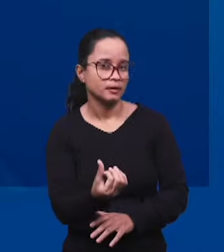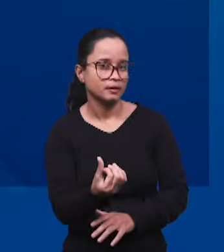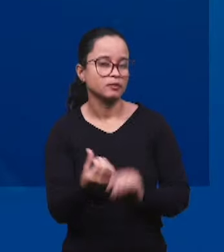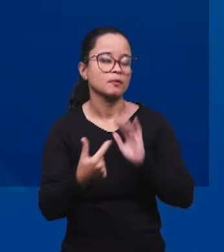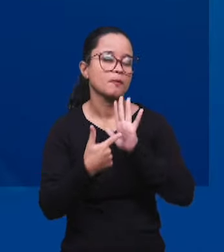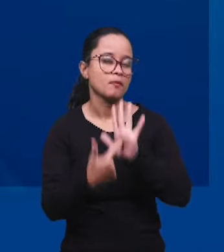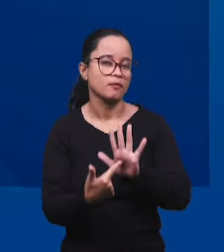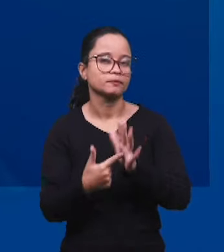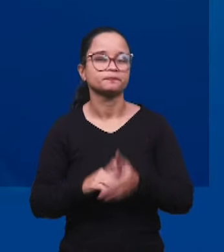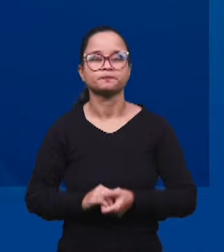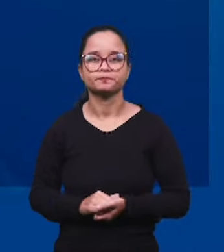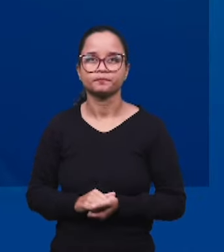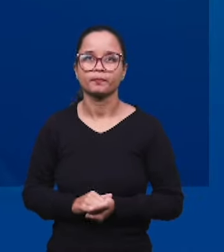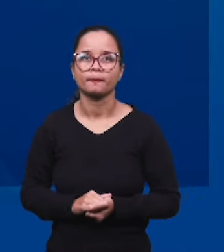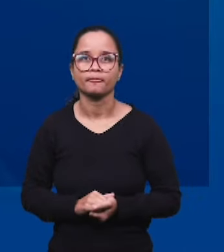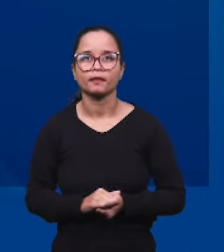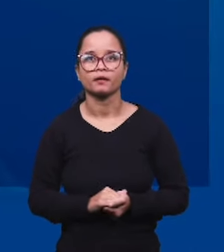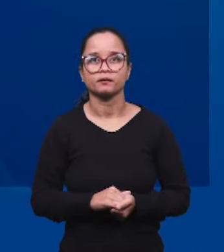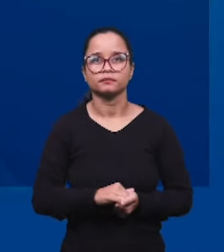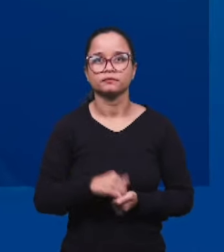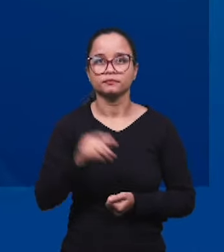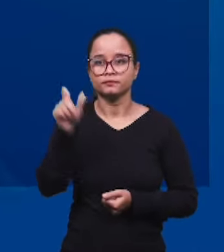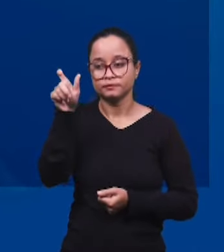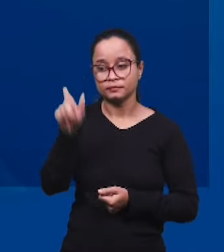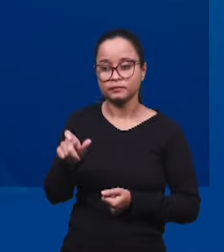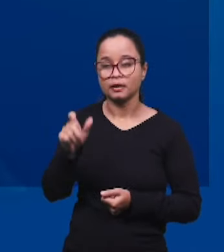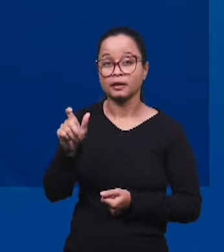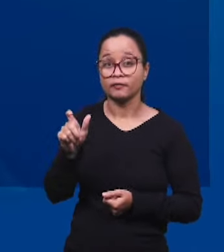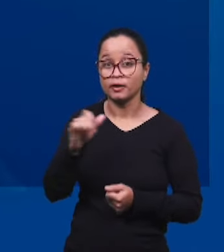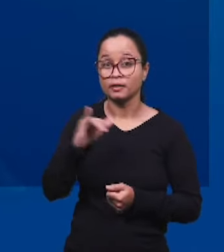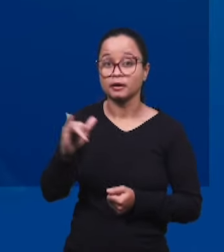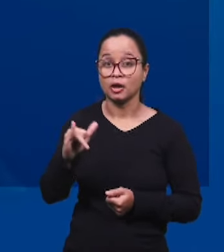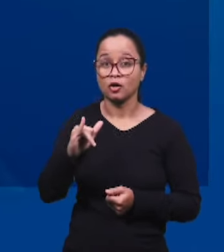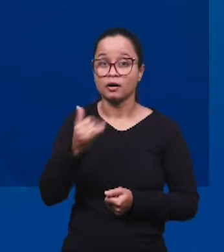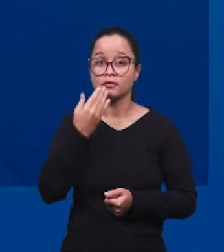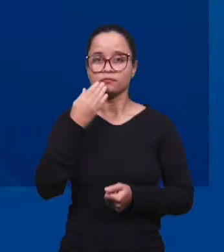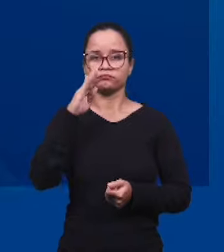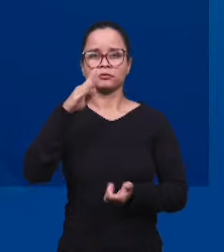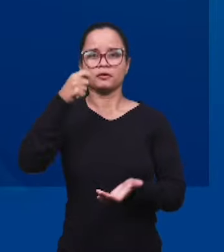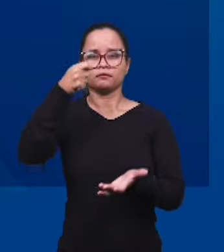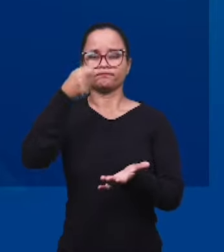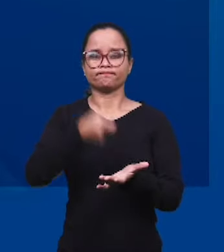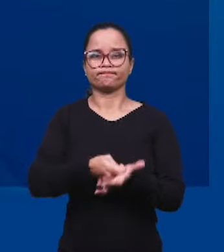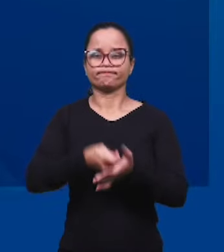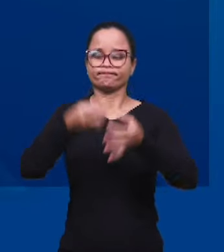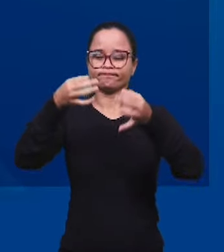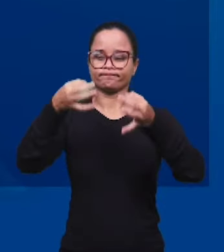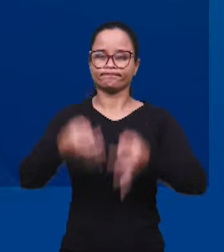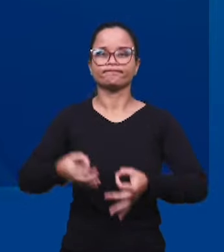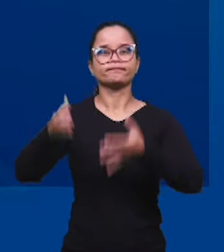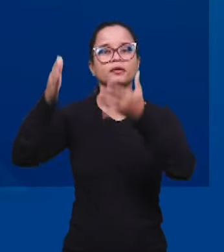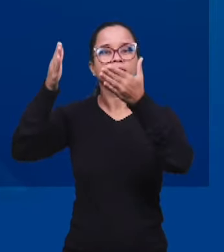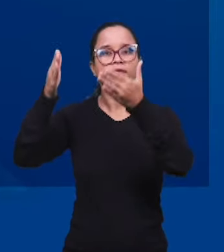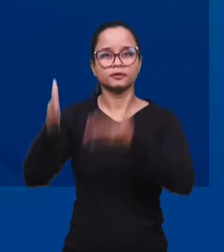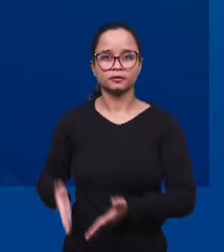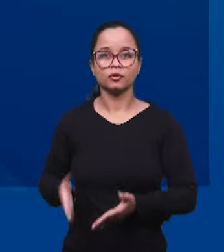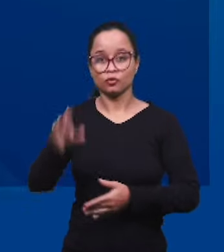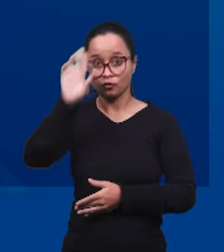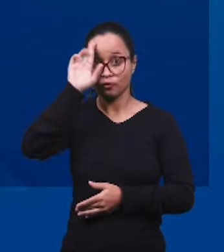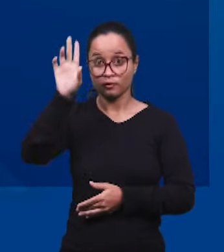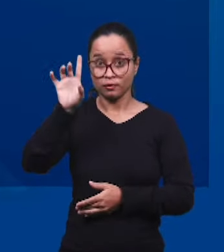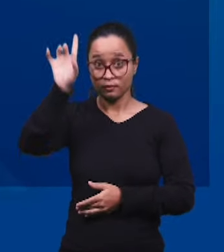diz assim, e disse-me, estas palavras são fiéis e verdadeiras. O Senhor, o Deus dos